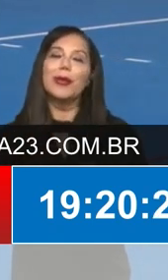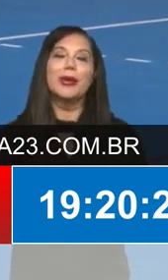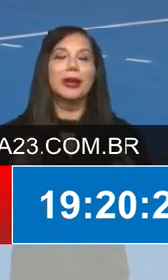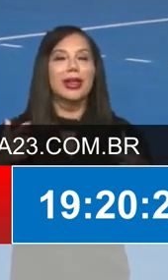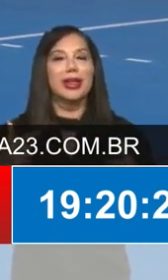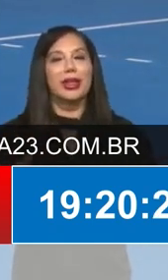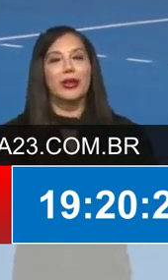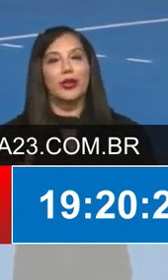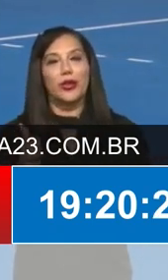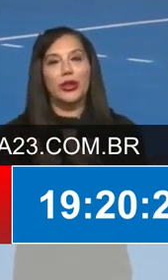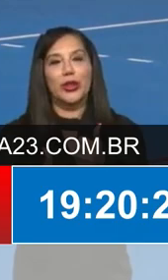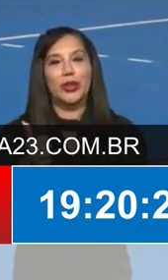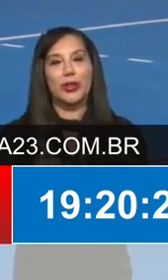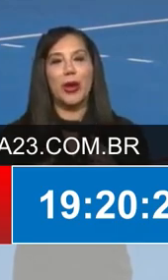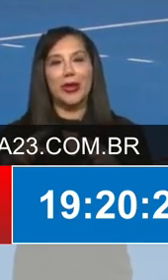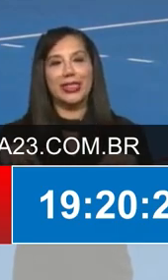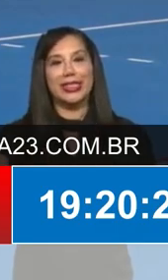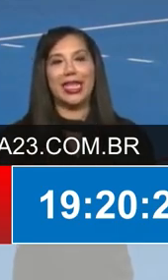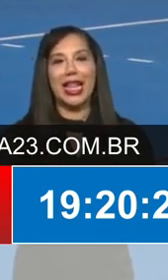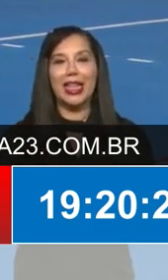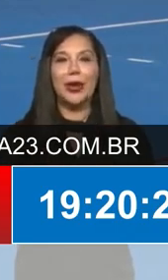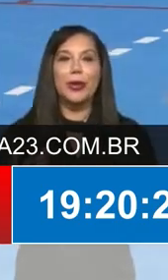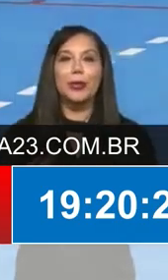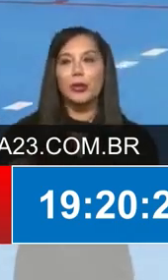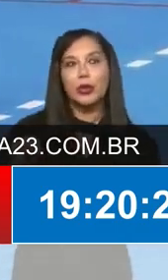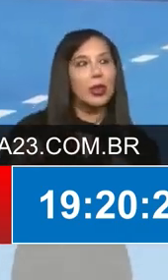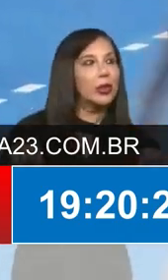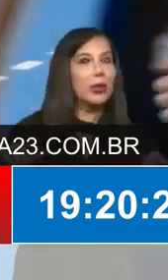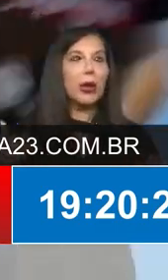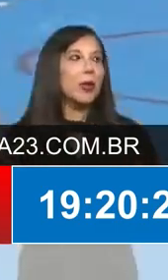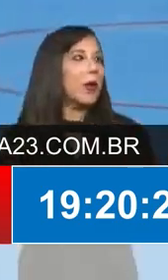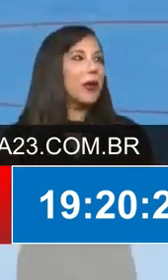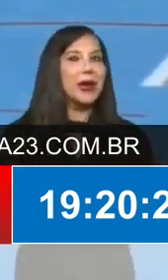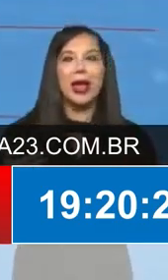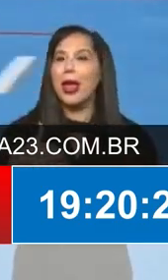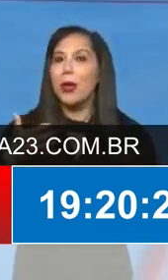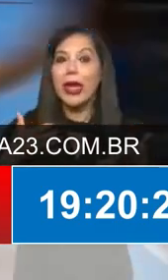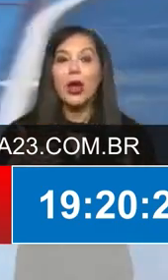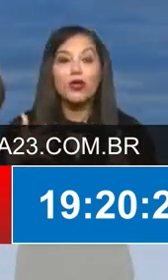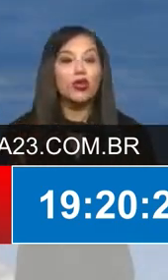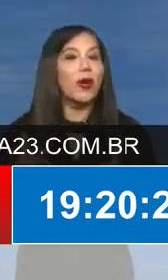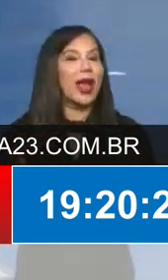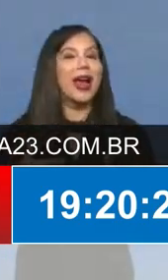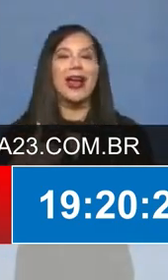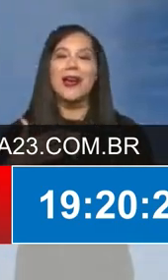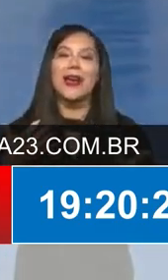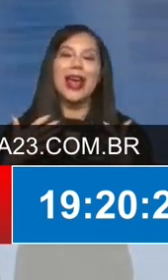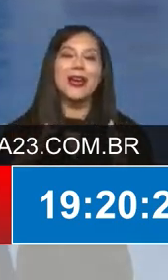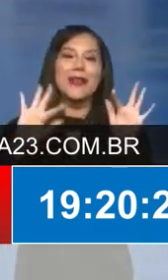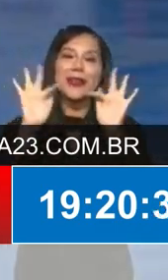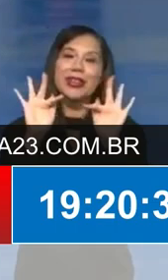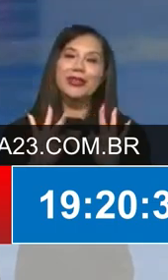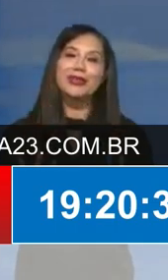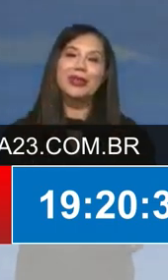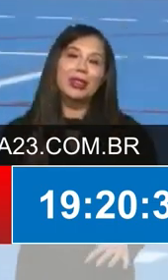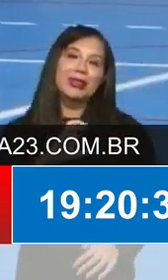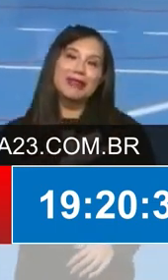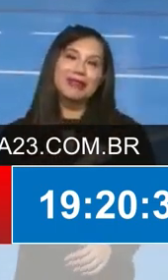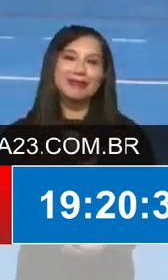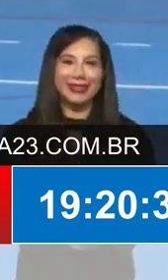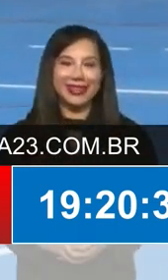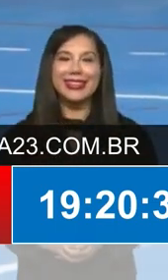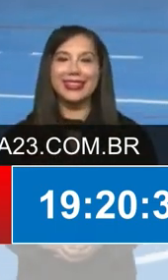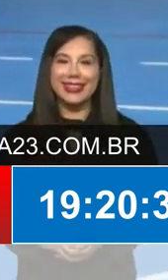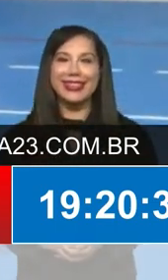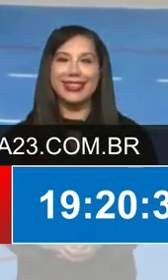futsal, então eu acho que não tem como eu escolher agora, porque só quero jogar bola, só quero ser feliz e fazer o que eu amo, né?